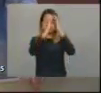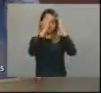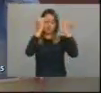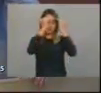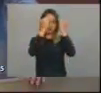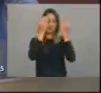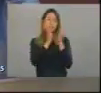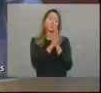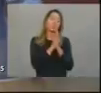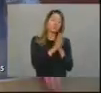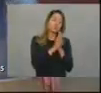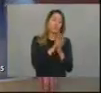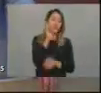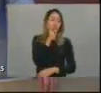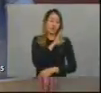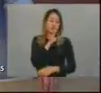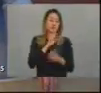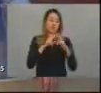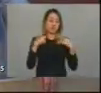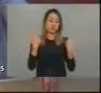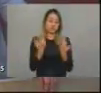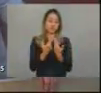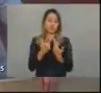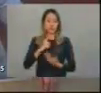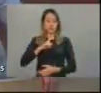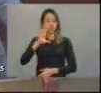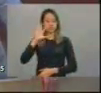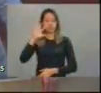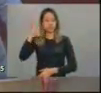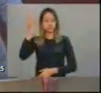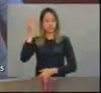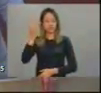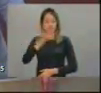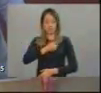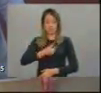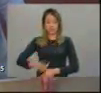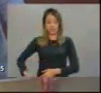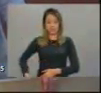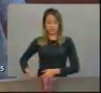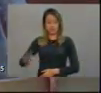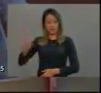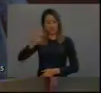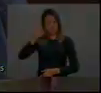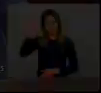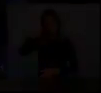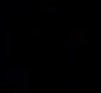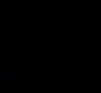agilidade dessa audiência para que a gente ter essa decisão por parte do governo federal